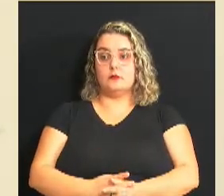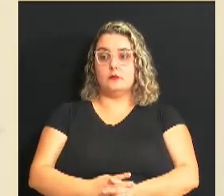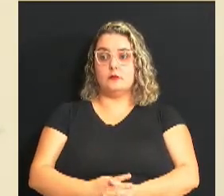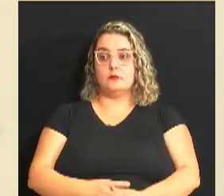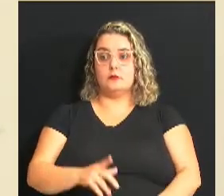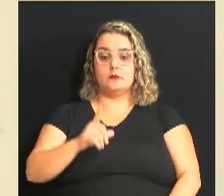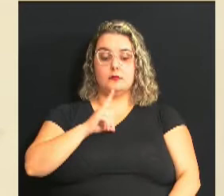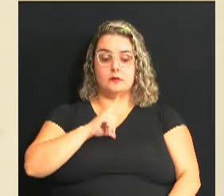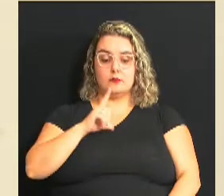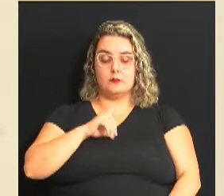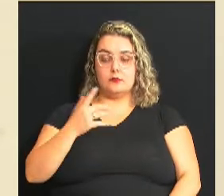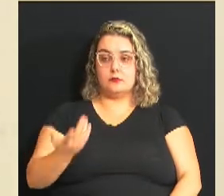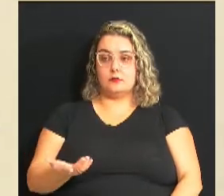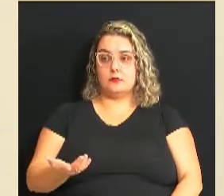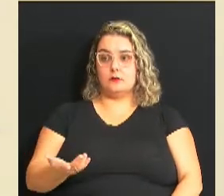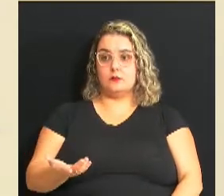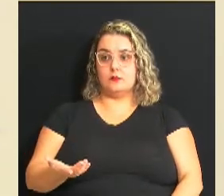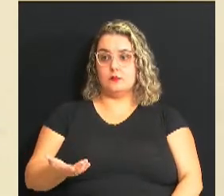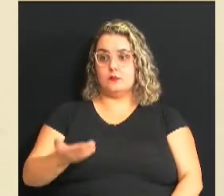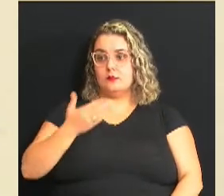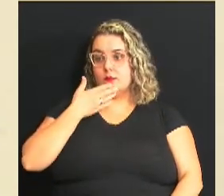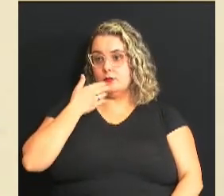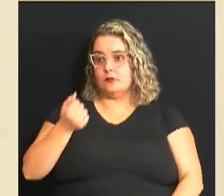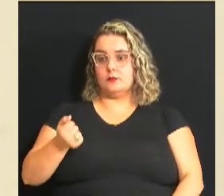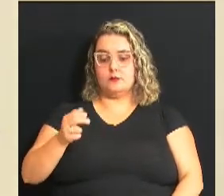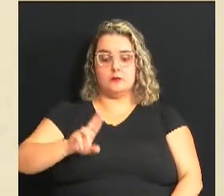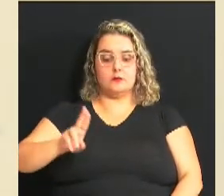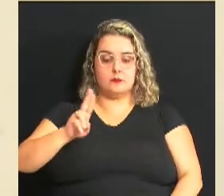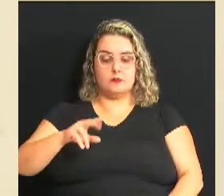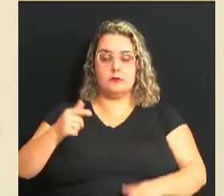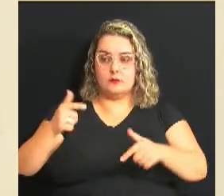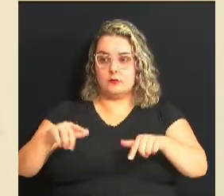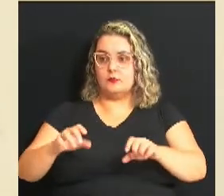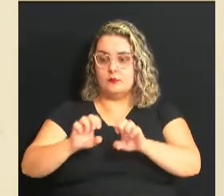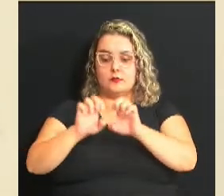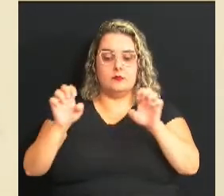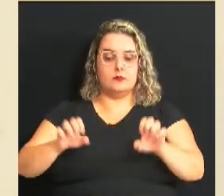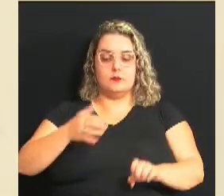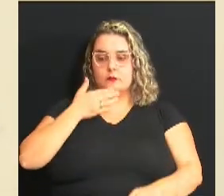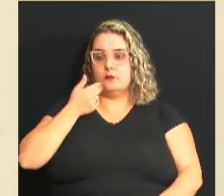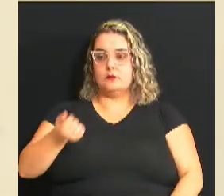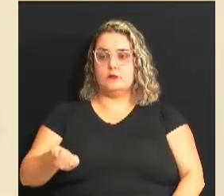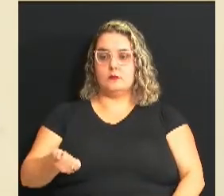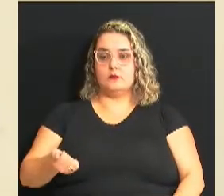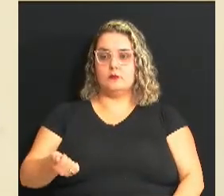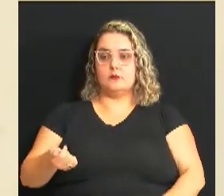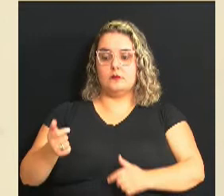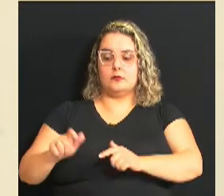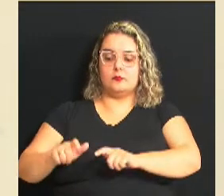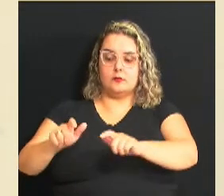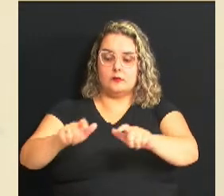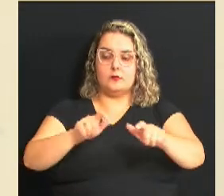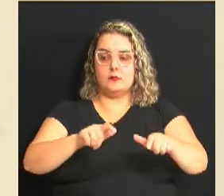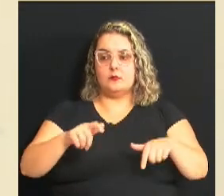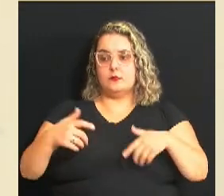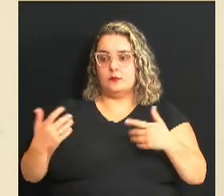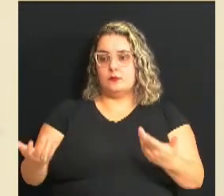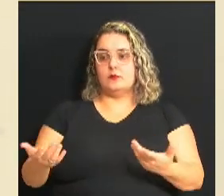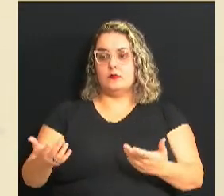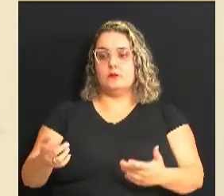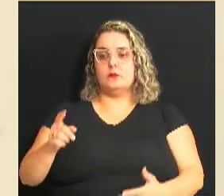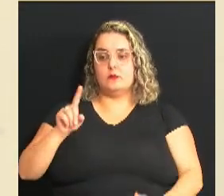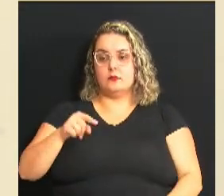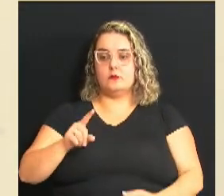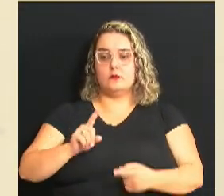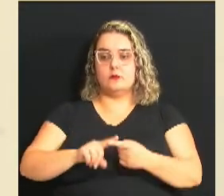tenha uma melhor ocupação, melhor estrutura dos espaços aqui. Então, essa é uma